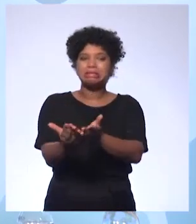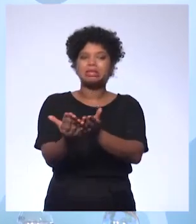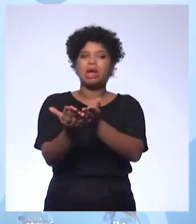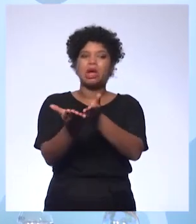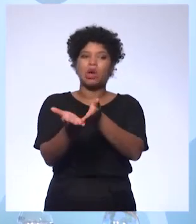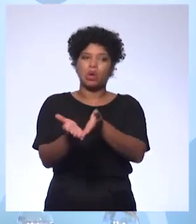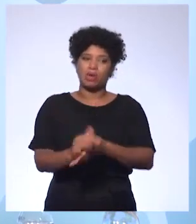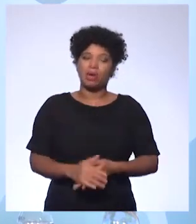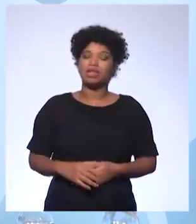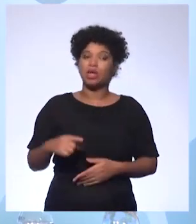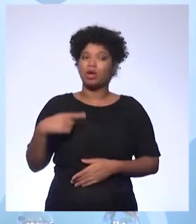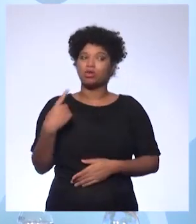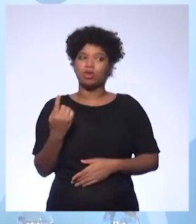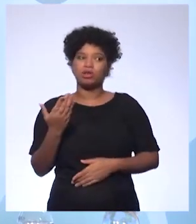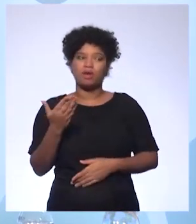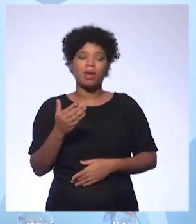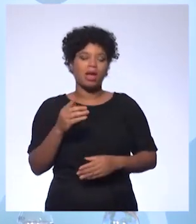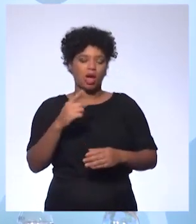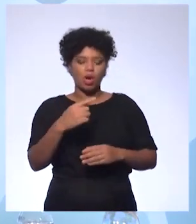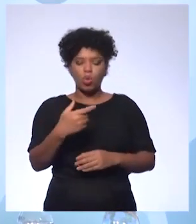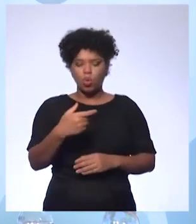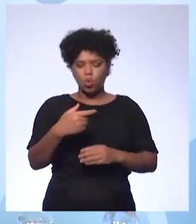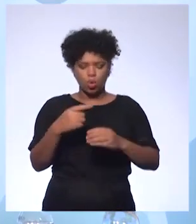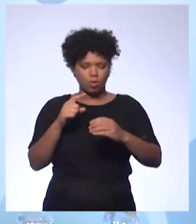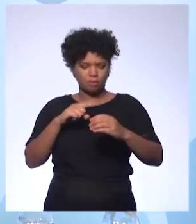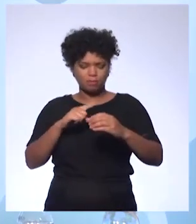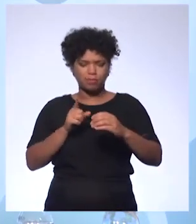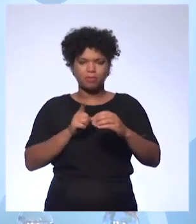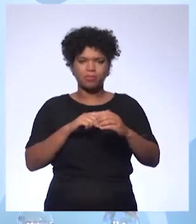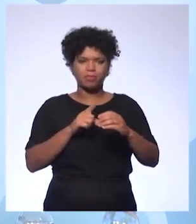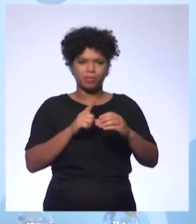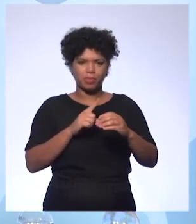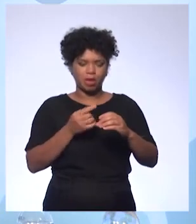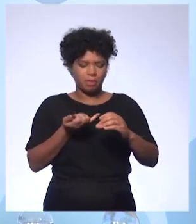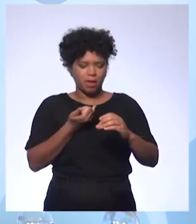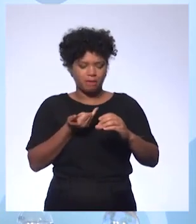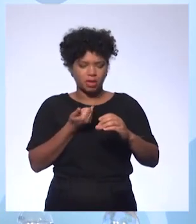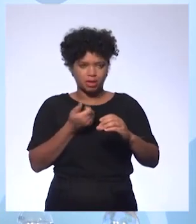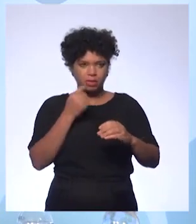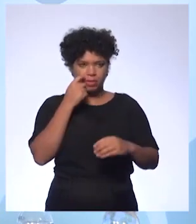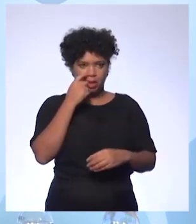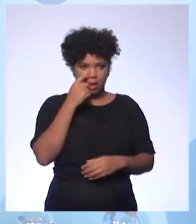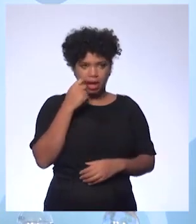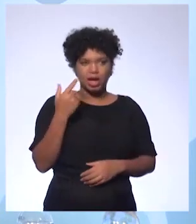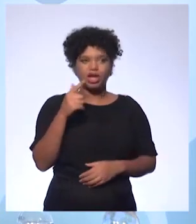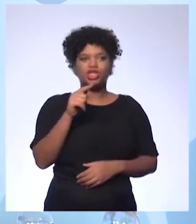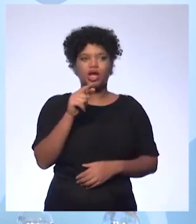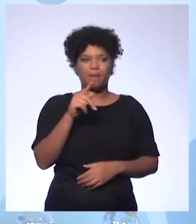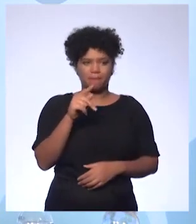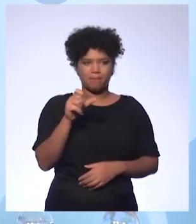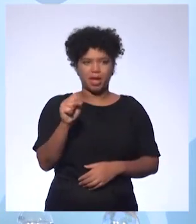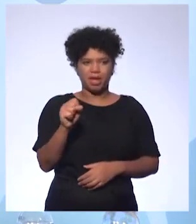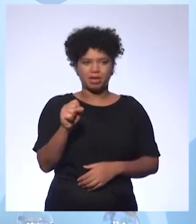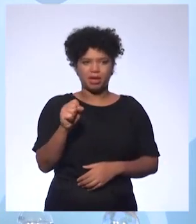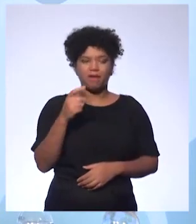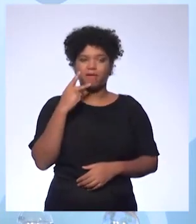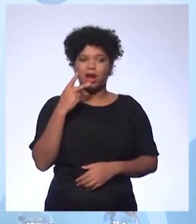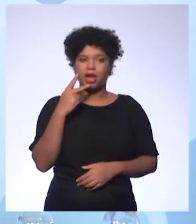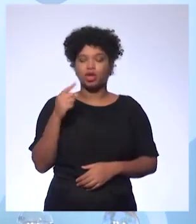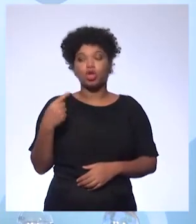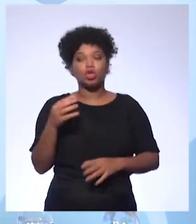com GPS, muitas coisas podem acontecer. Não se esqueça que eu sempre uso a imagem do GPS para falar do